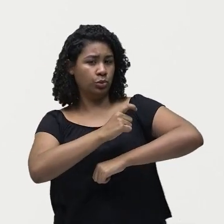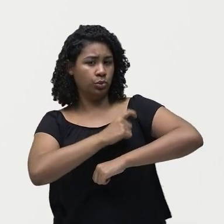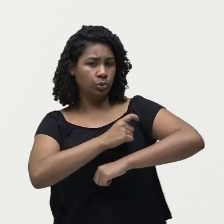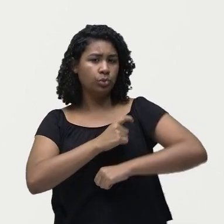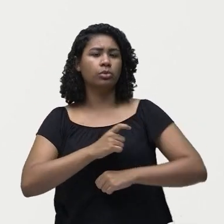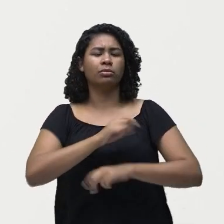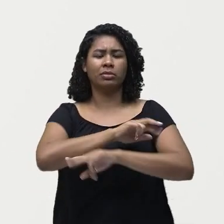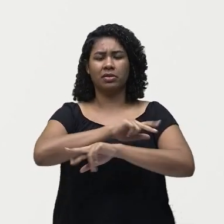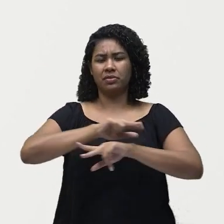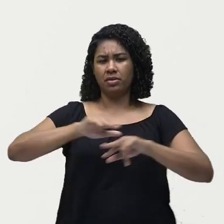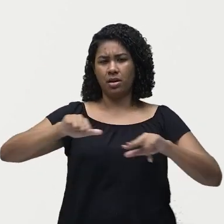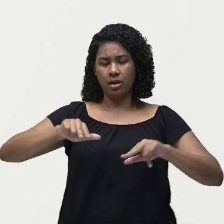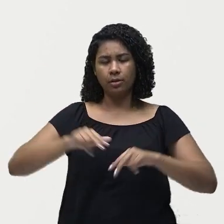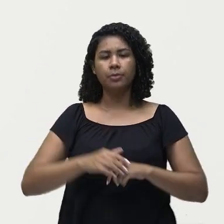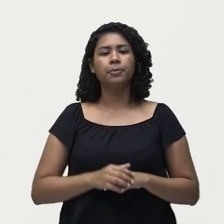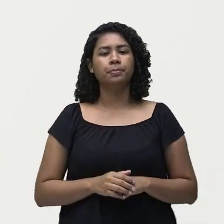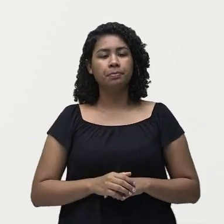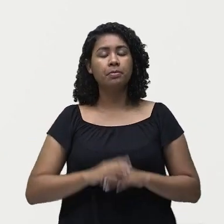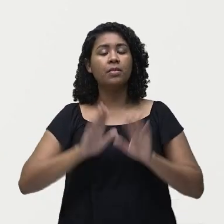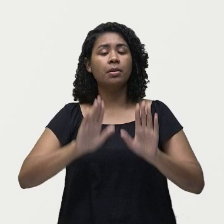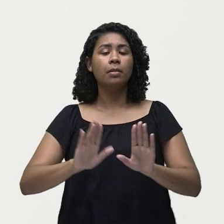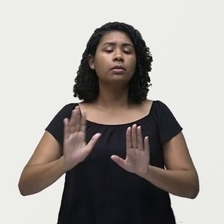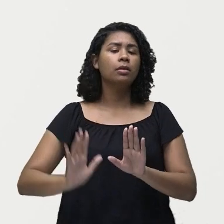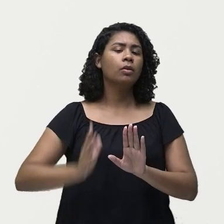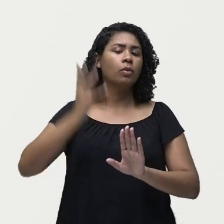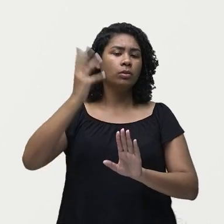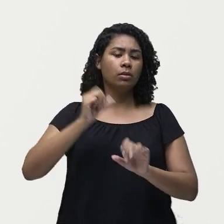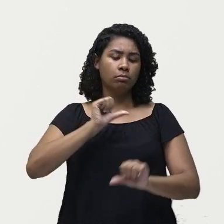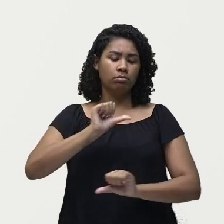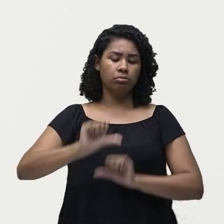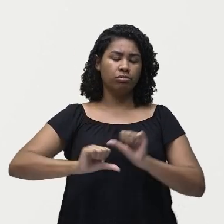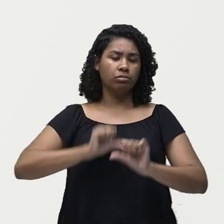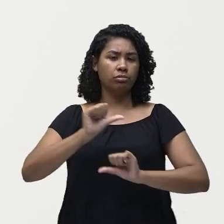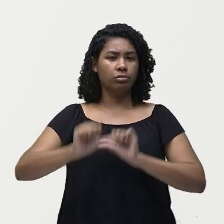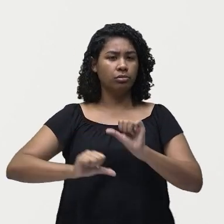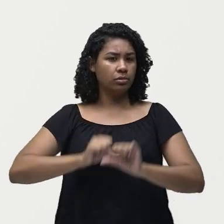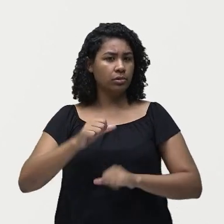outros. Só que acontece uma transformação, né?